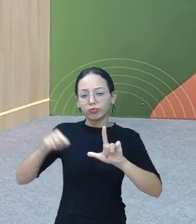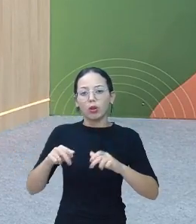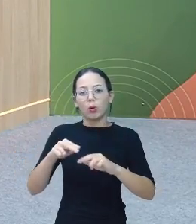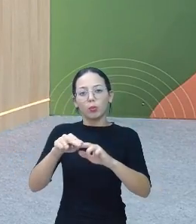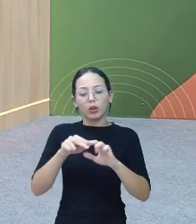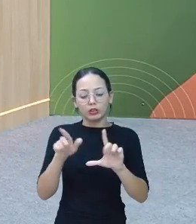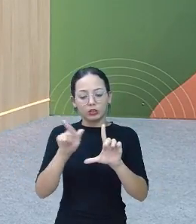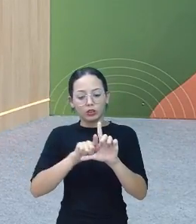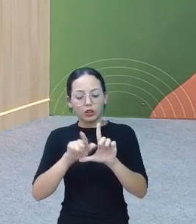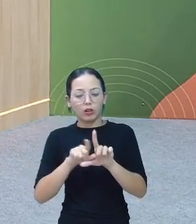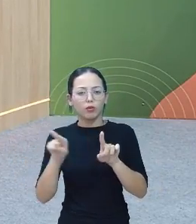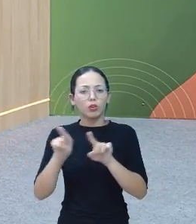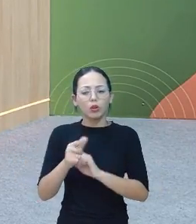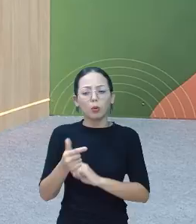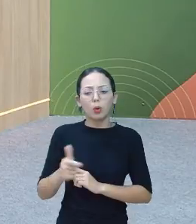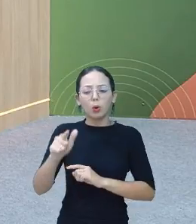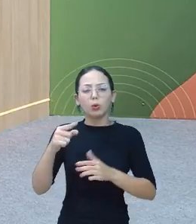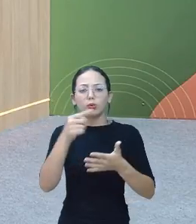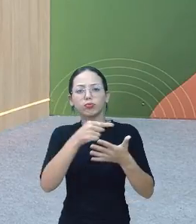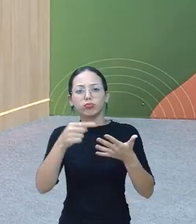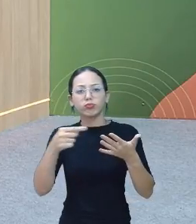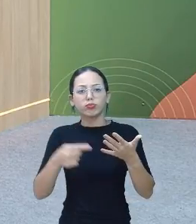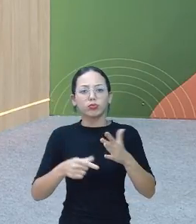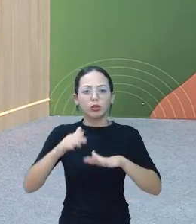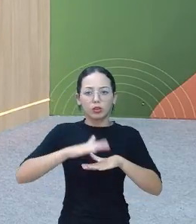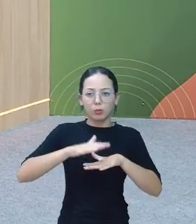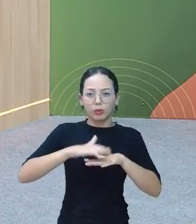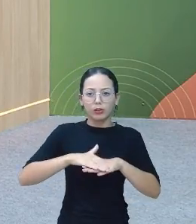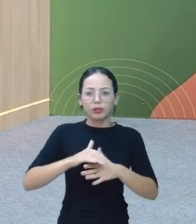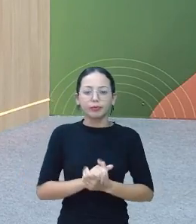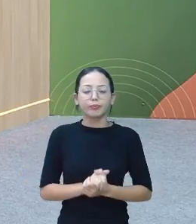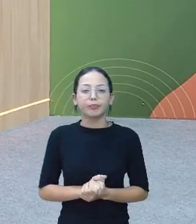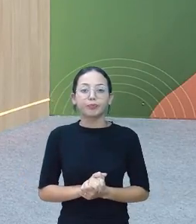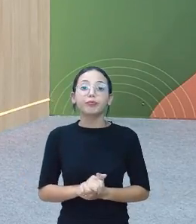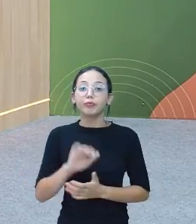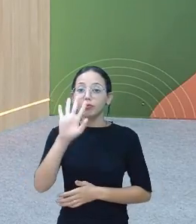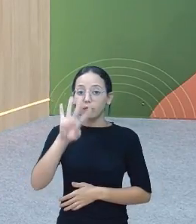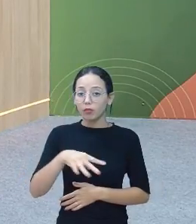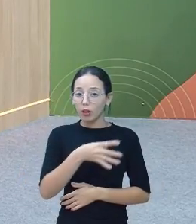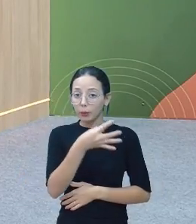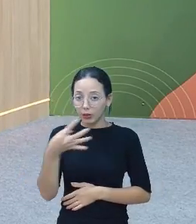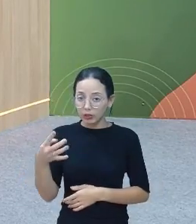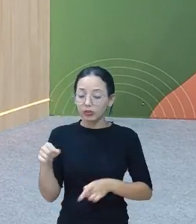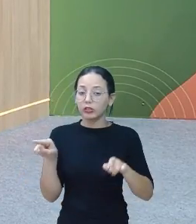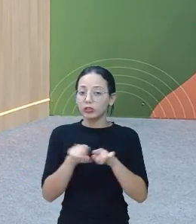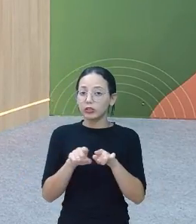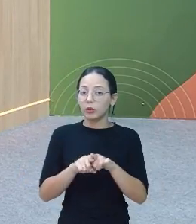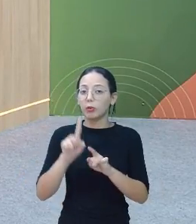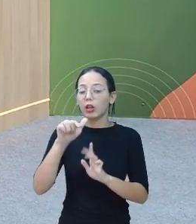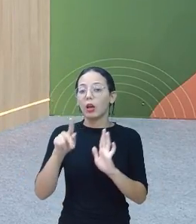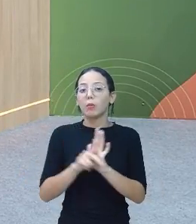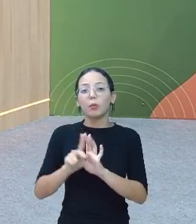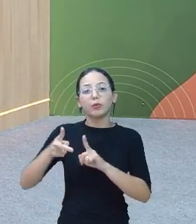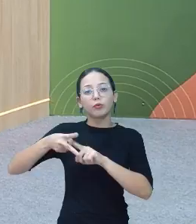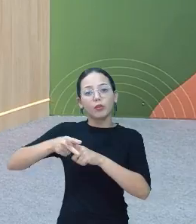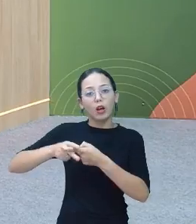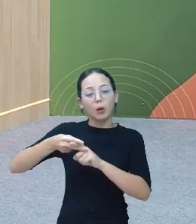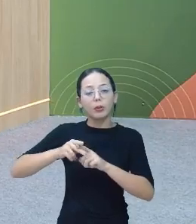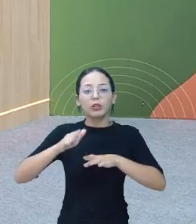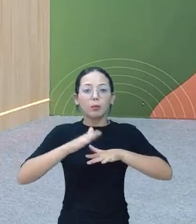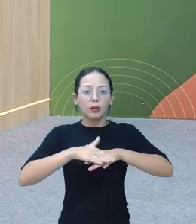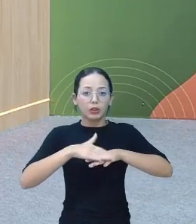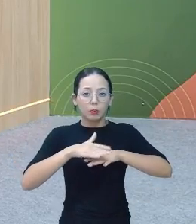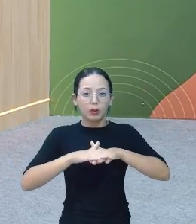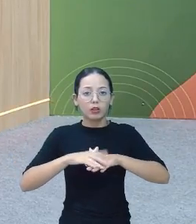gráficos e outros elementos matemáticos, tá certo? Então, a tabela também é uma outra ferramenta matemática,